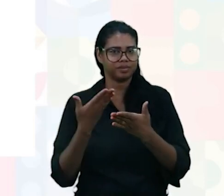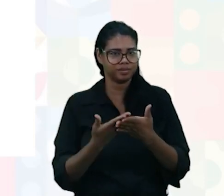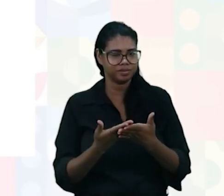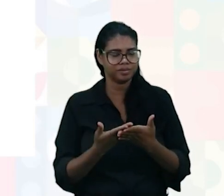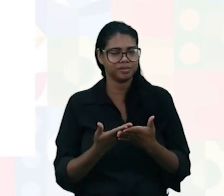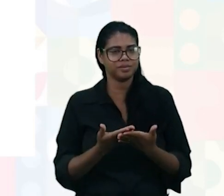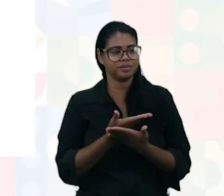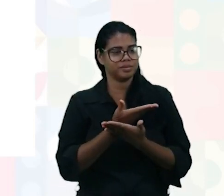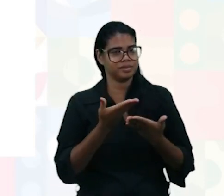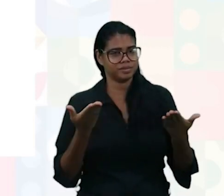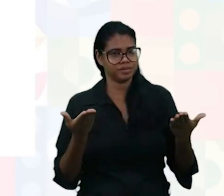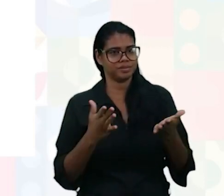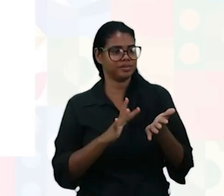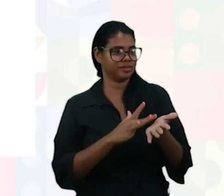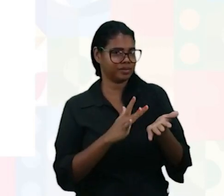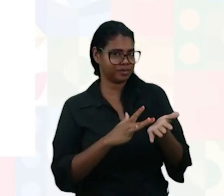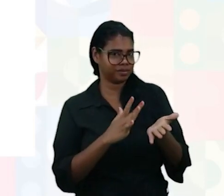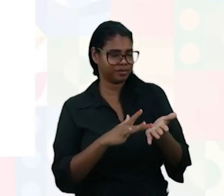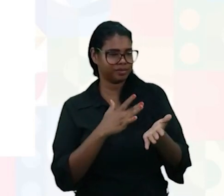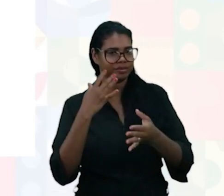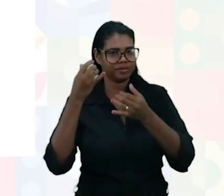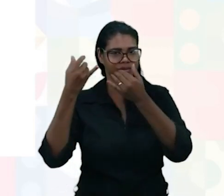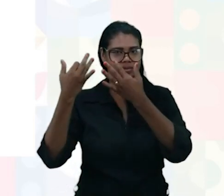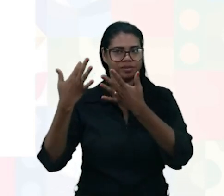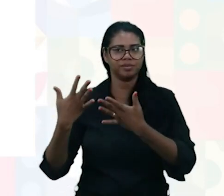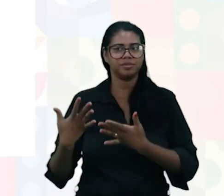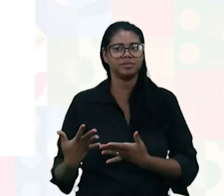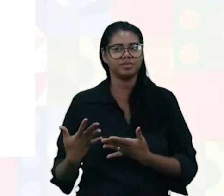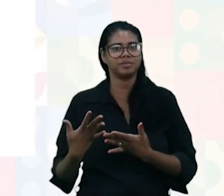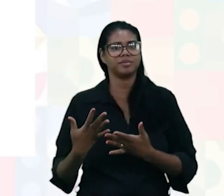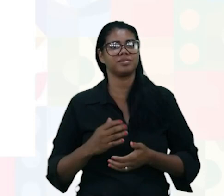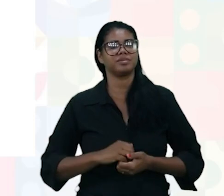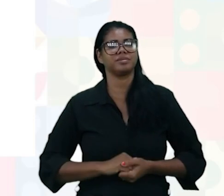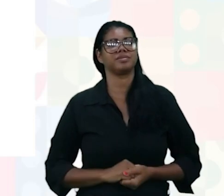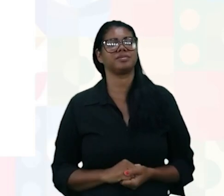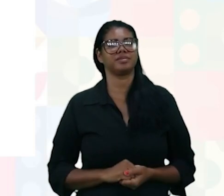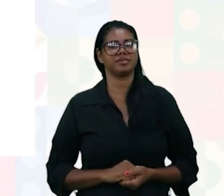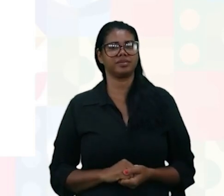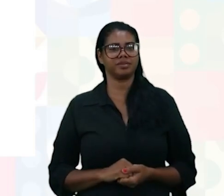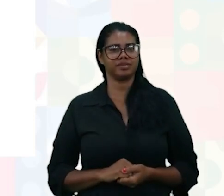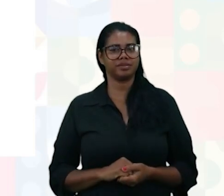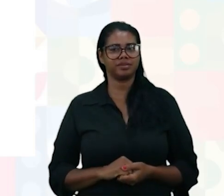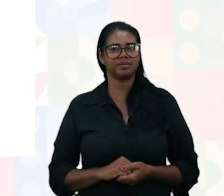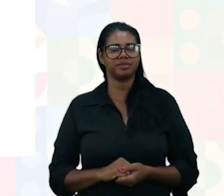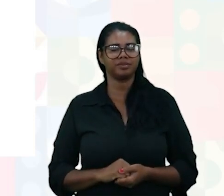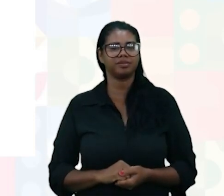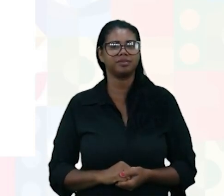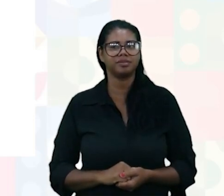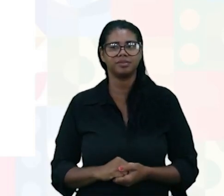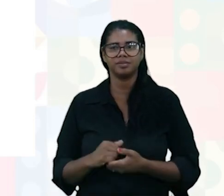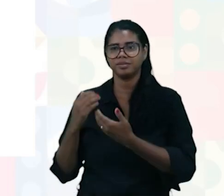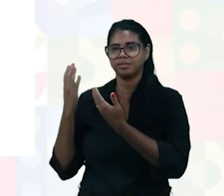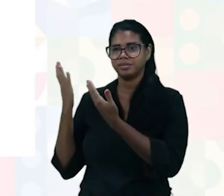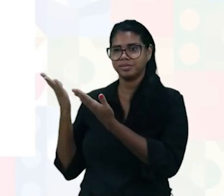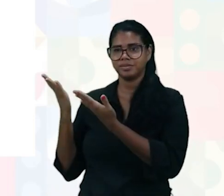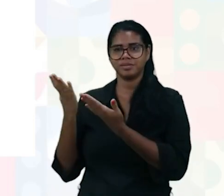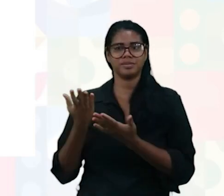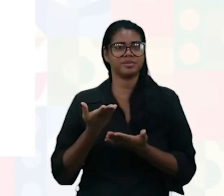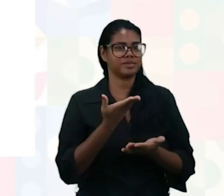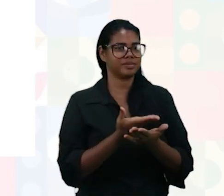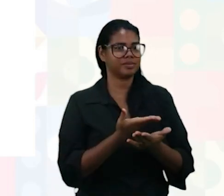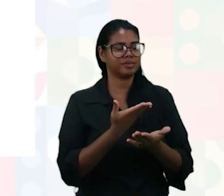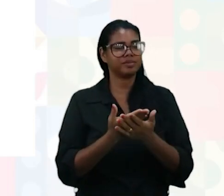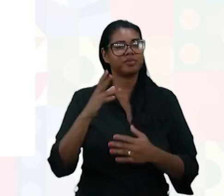lembrando a você, no e-book isso está melhor explicado, então não deixa de consultar o e-book, tá bom? Então, gente, essa aula é